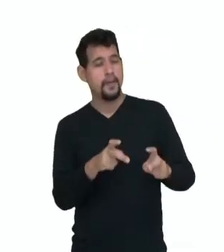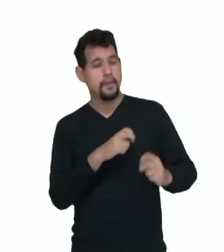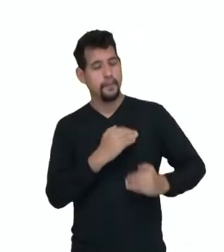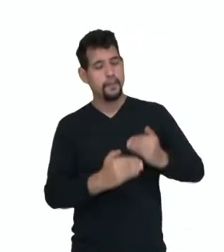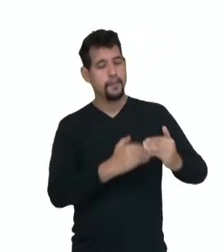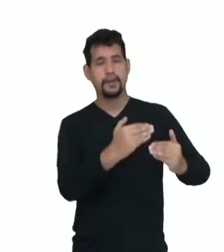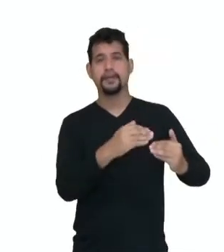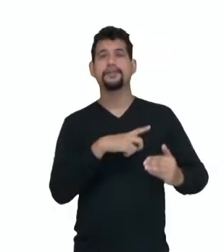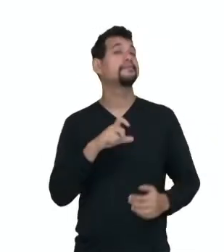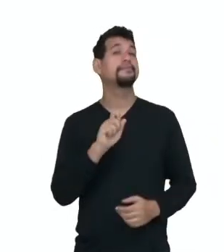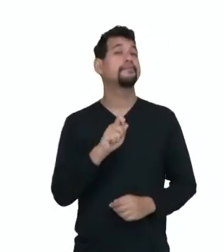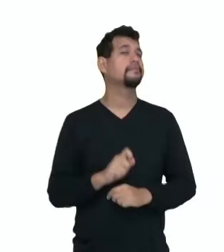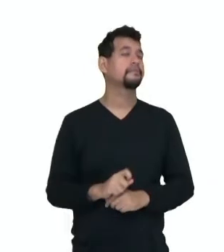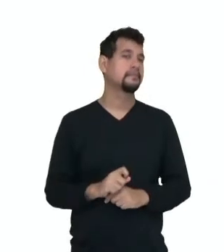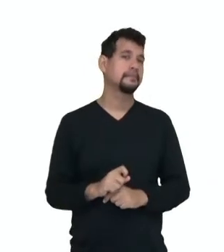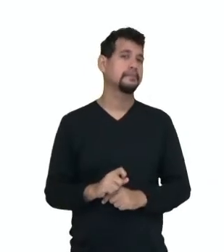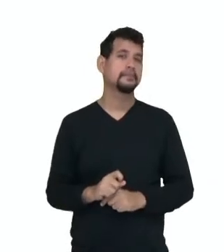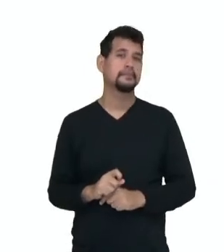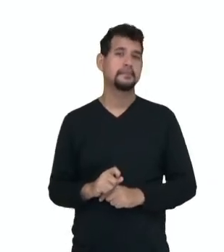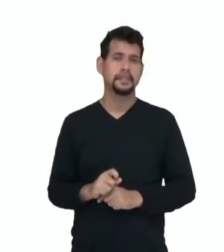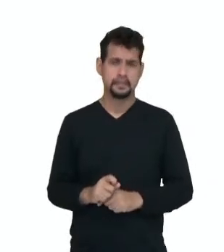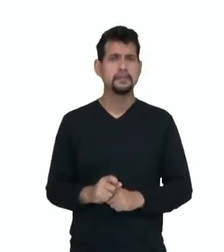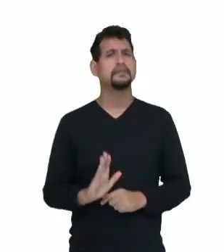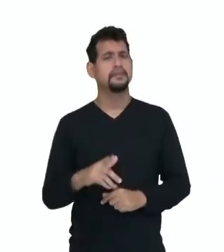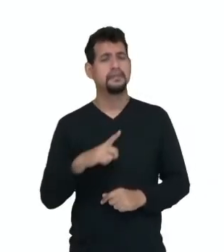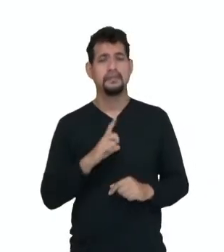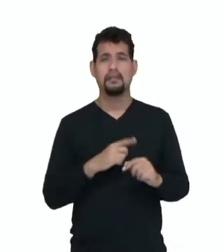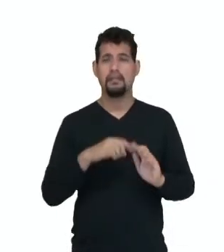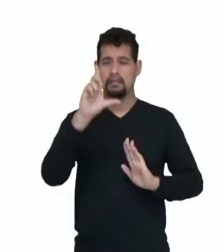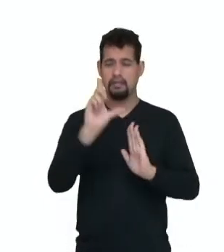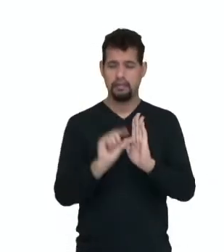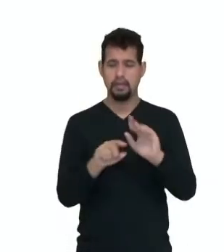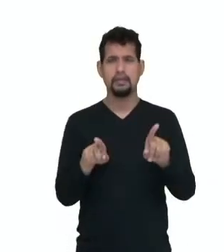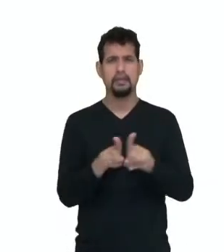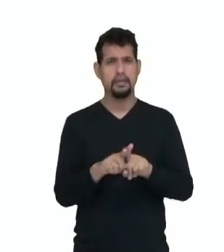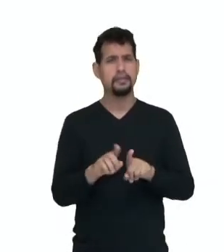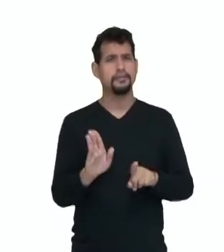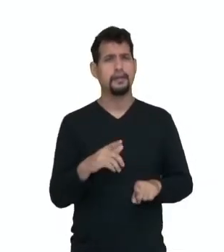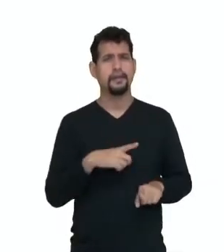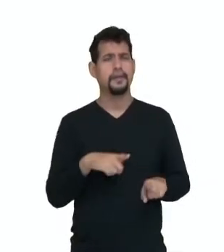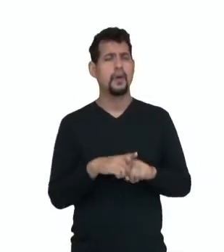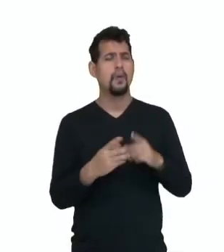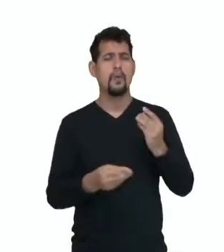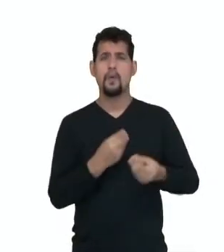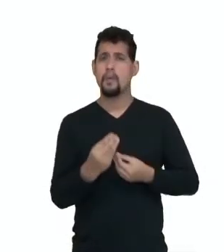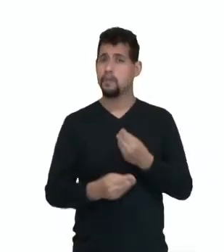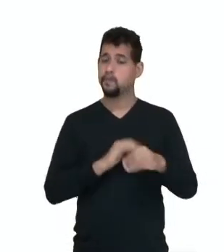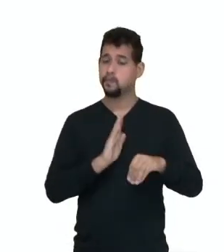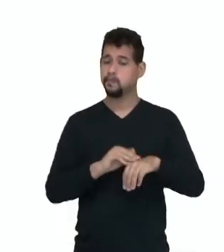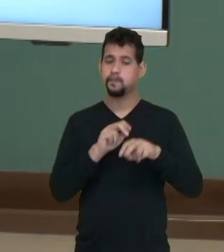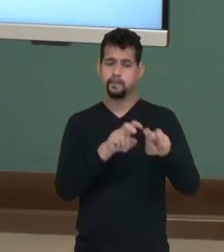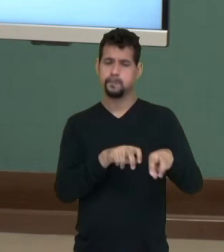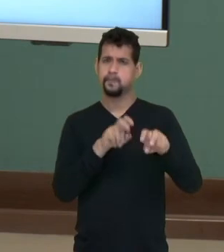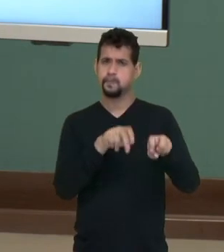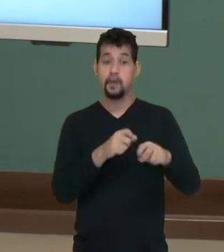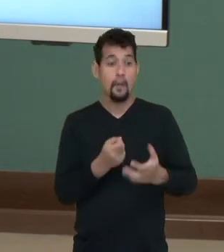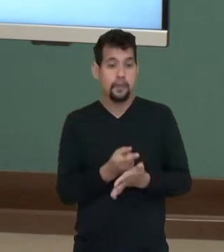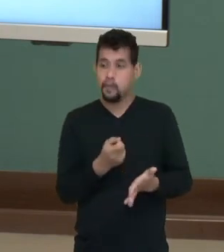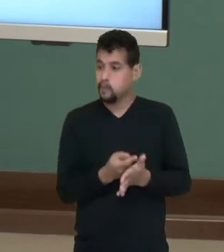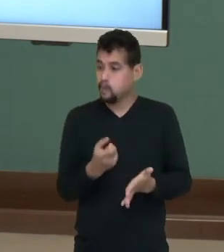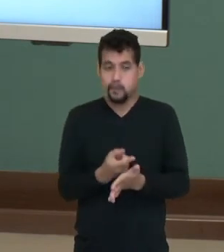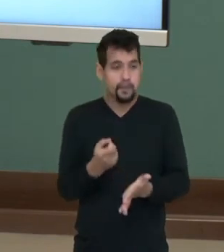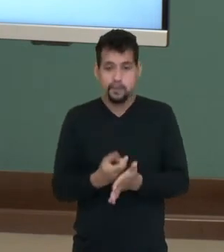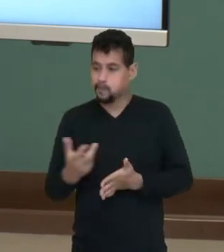ritmo, eles tiveram, então, eles diminuíram, então, né, o número de agricultores. Então, os maiores agricultores foram comprando mais terras